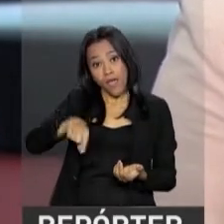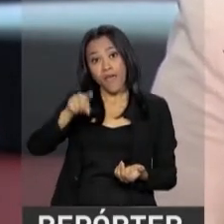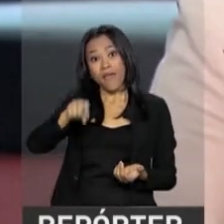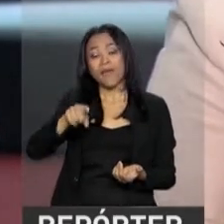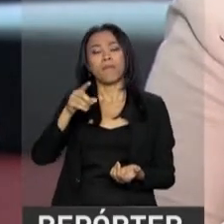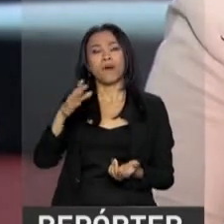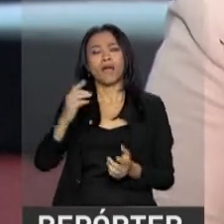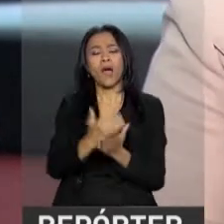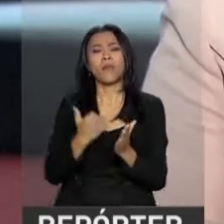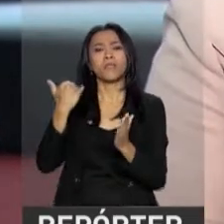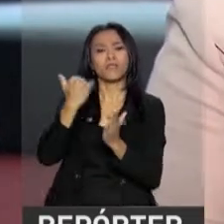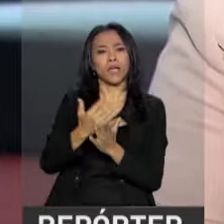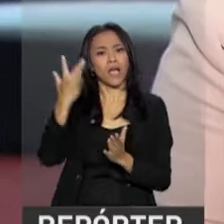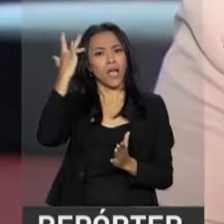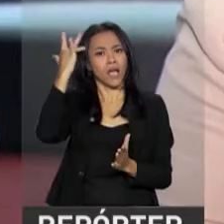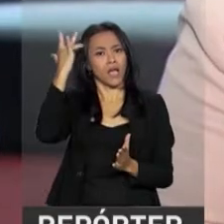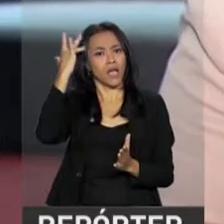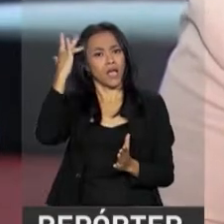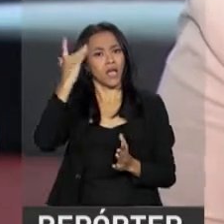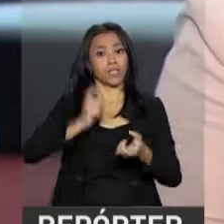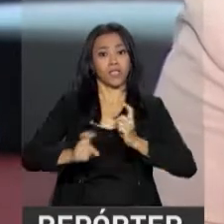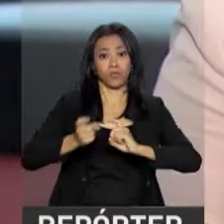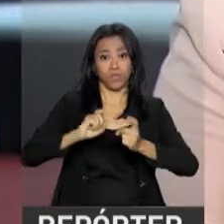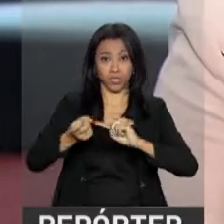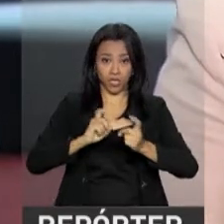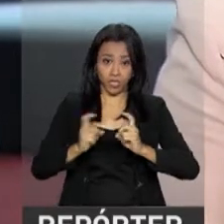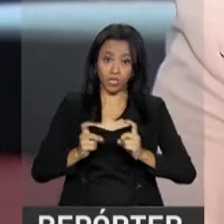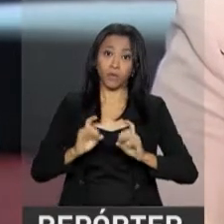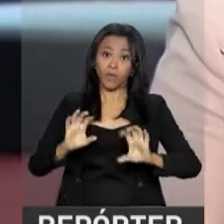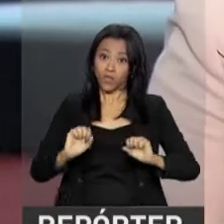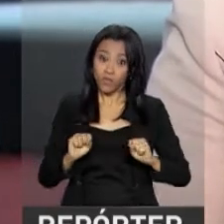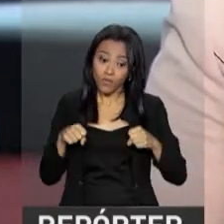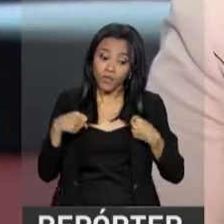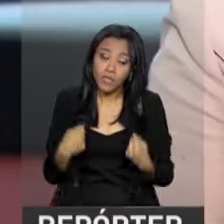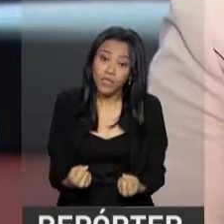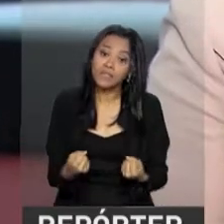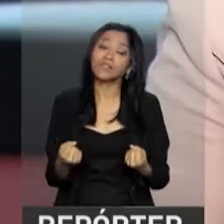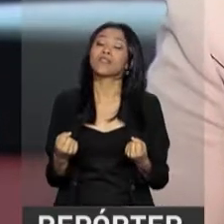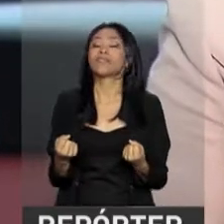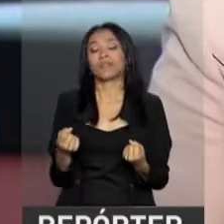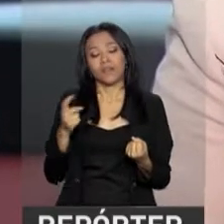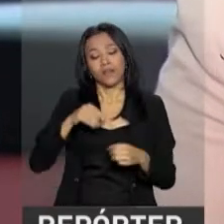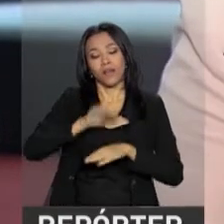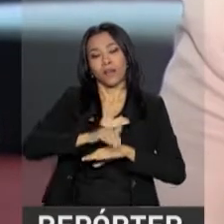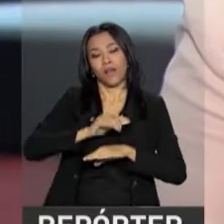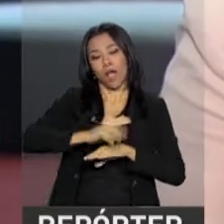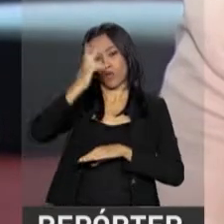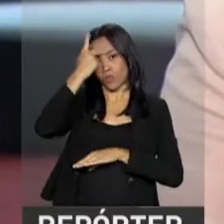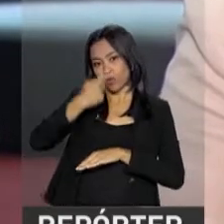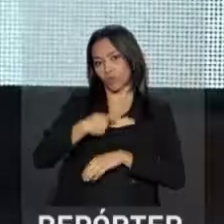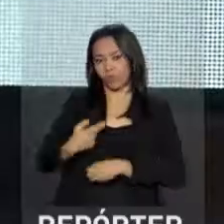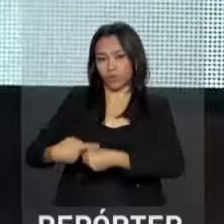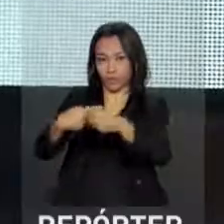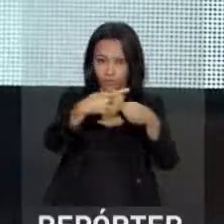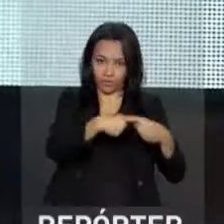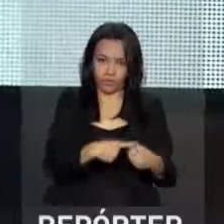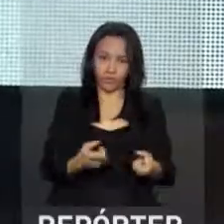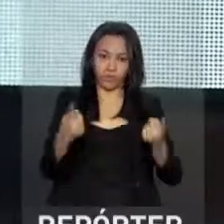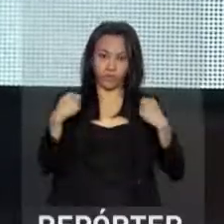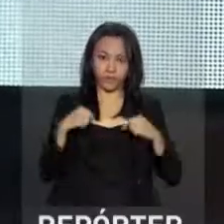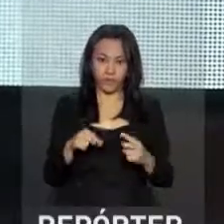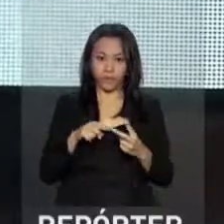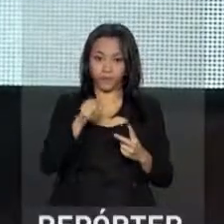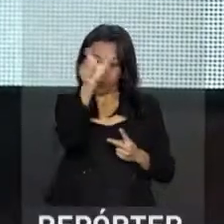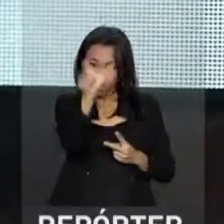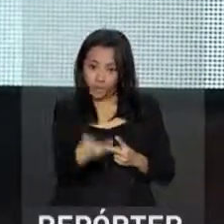para aumentar a qualidade da administração e fortalecer a independência e a autonomia dos municípios. O presidente Michel